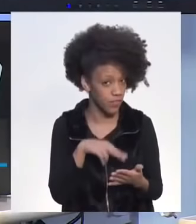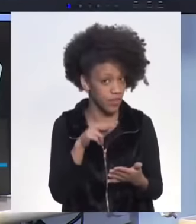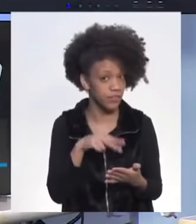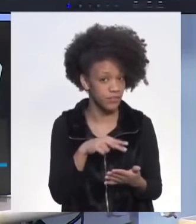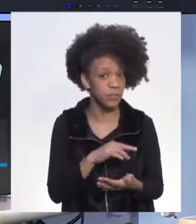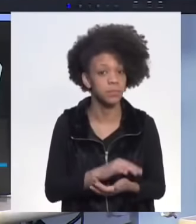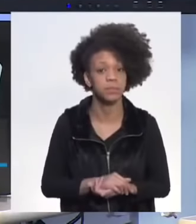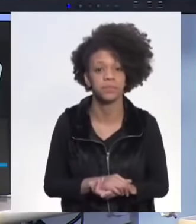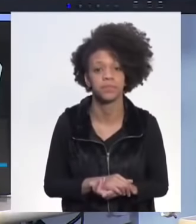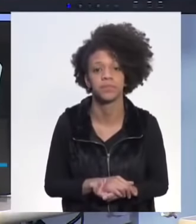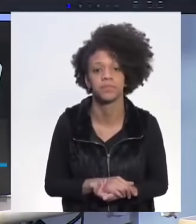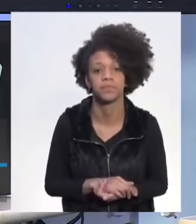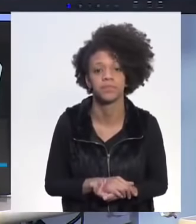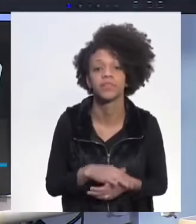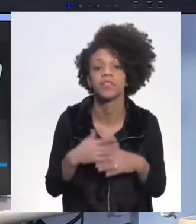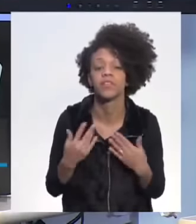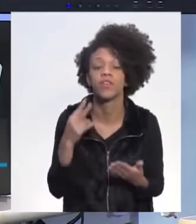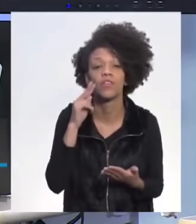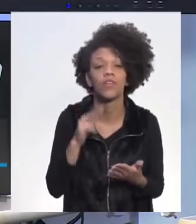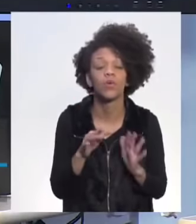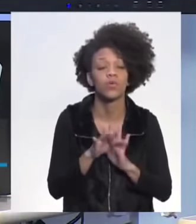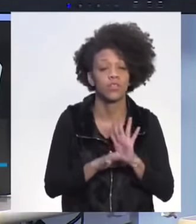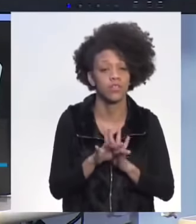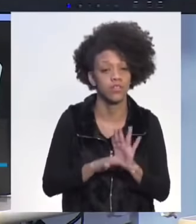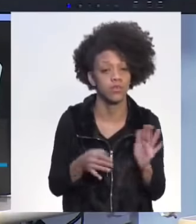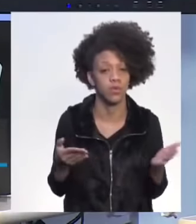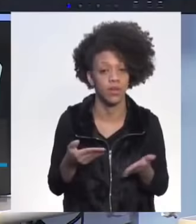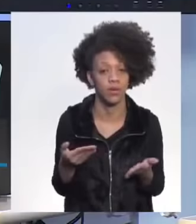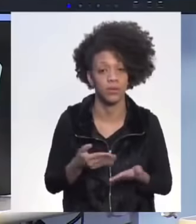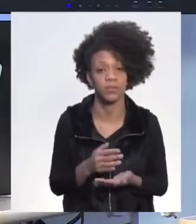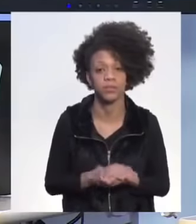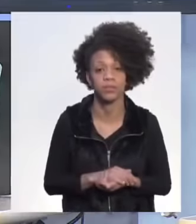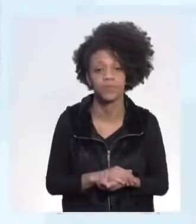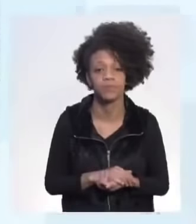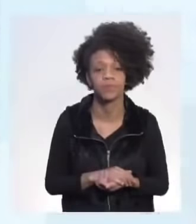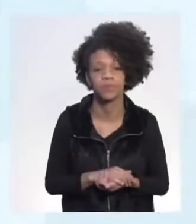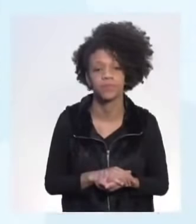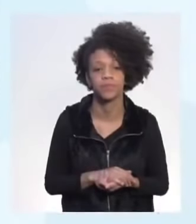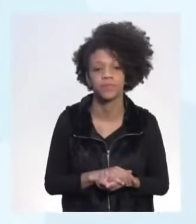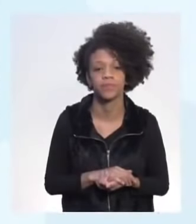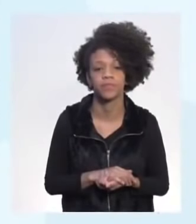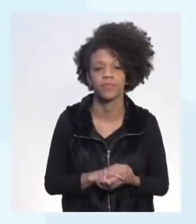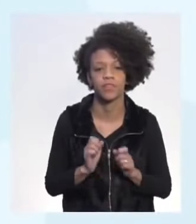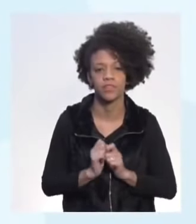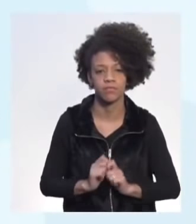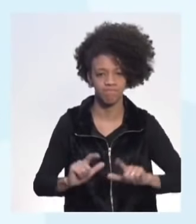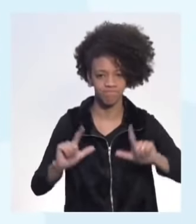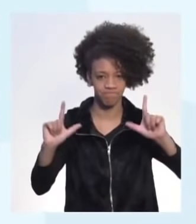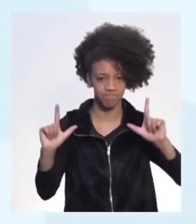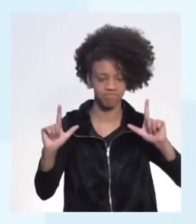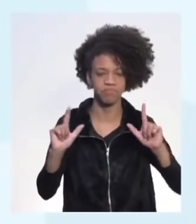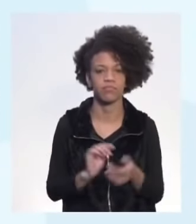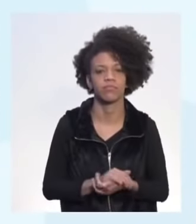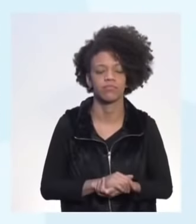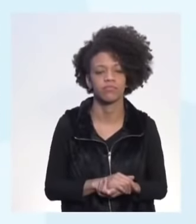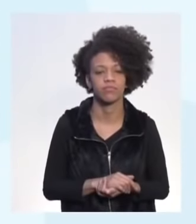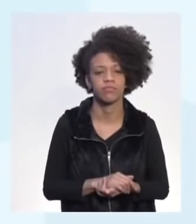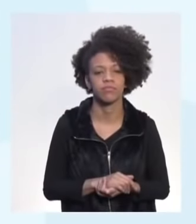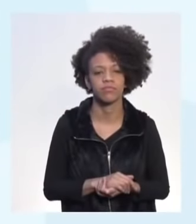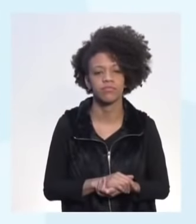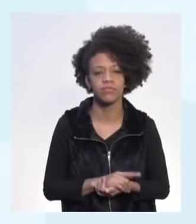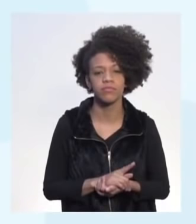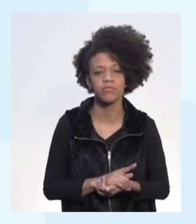isso daí. Então, vamos ler o texto agora? Bora lá ler o texto. Deixa eu aumentar aqui a minha tela para ficar mais fácil.